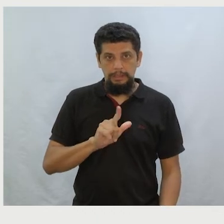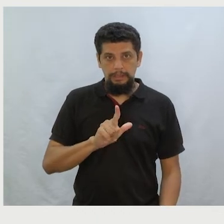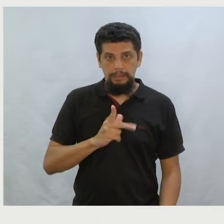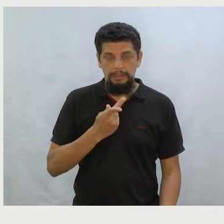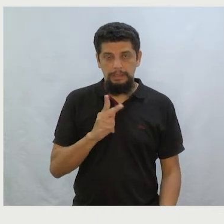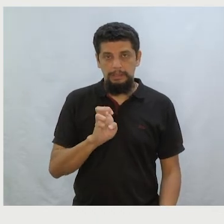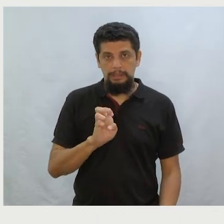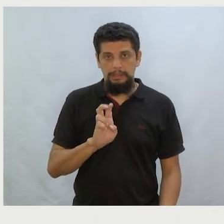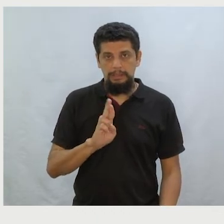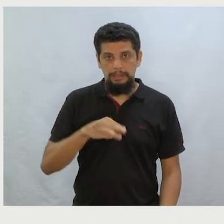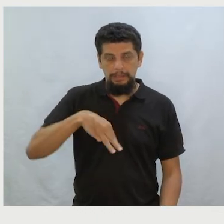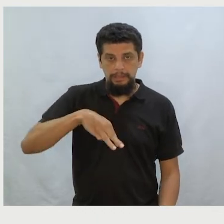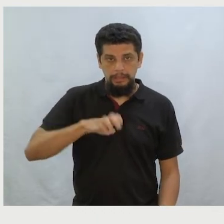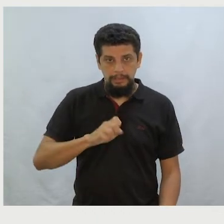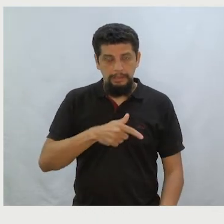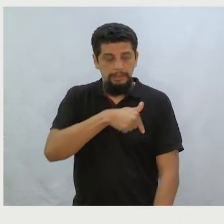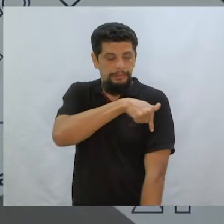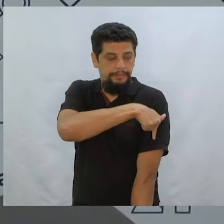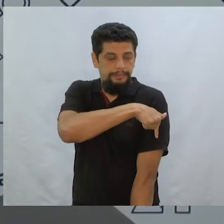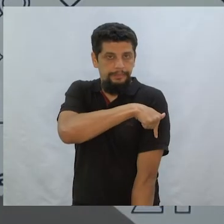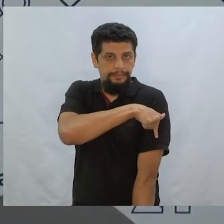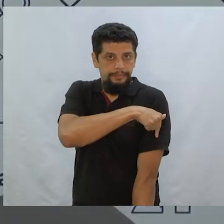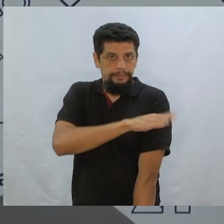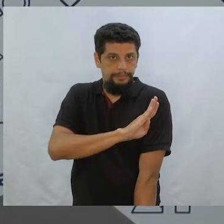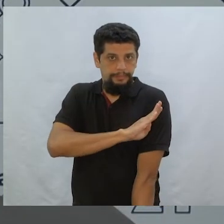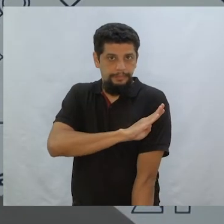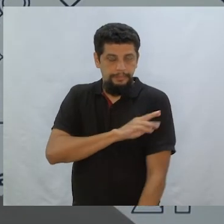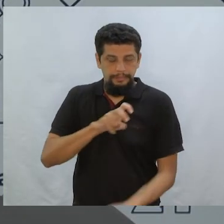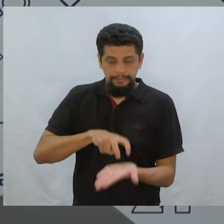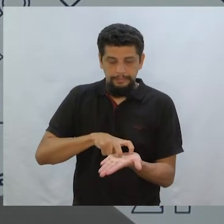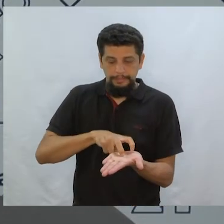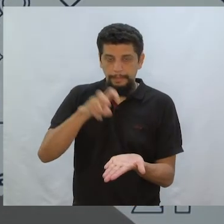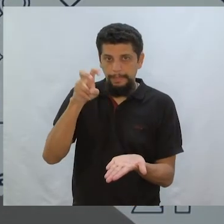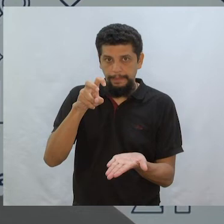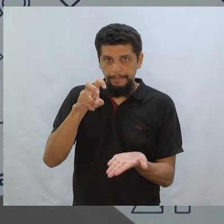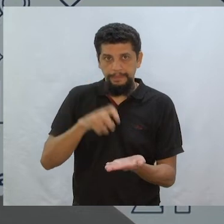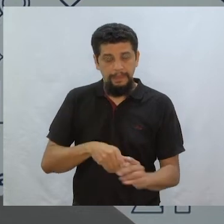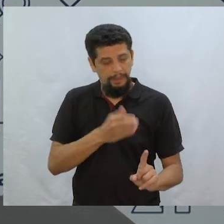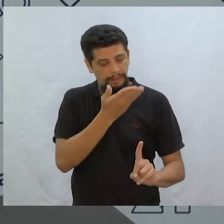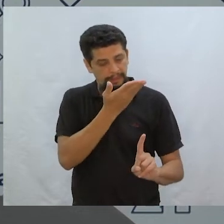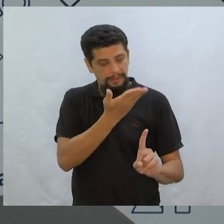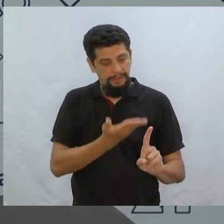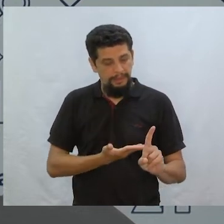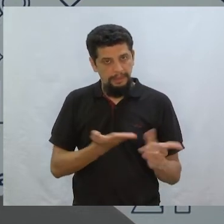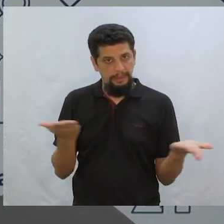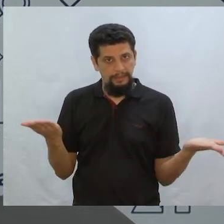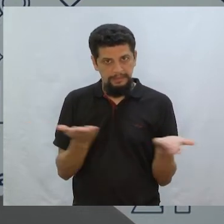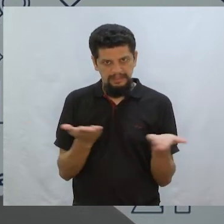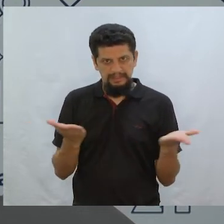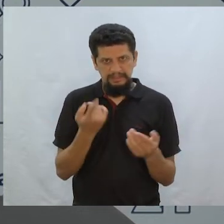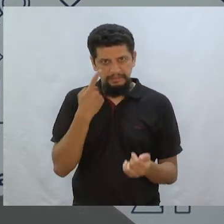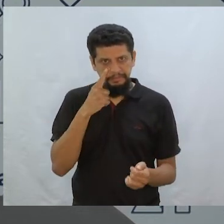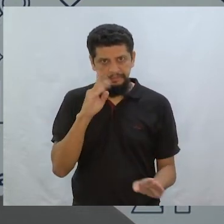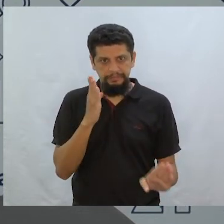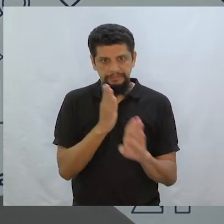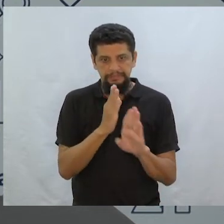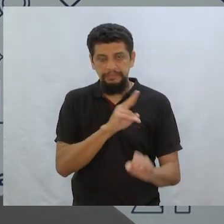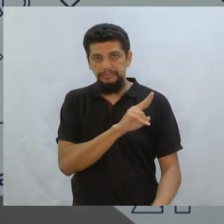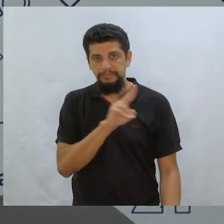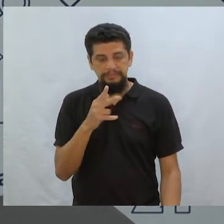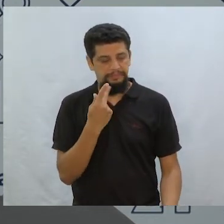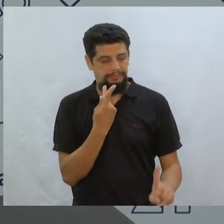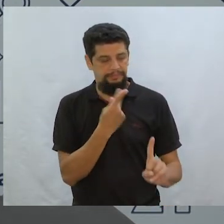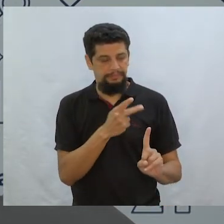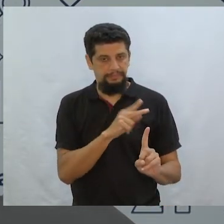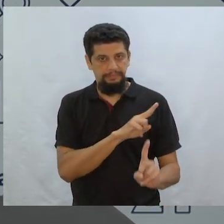Pereira 7 B da manhã então o nosso Guilherme o nosso personagem que agora que a gente descobre o nome